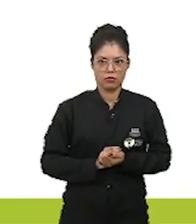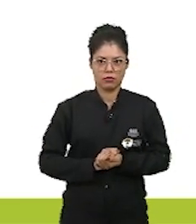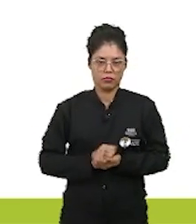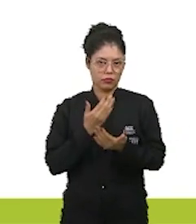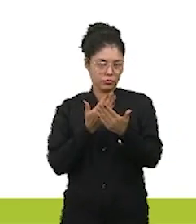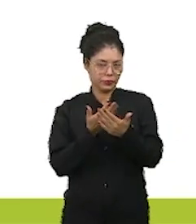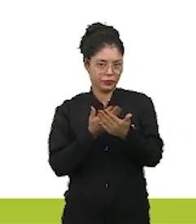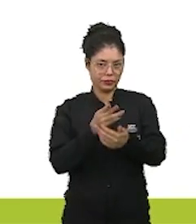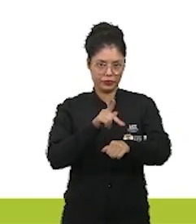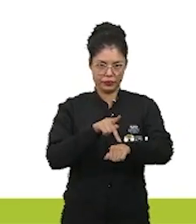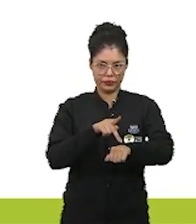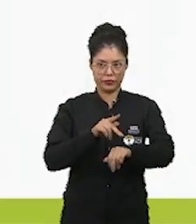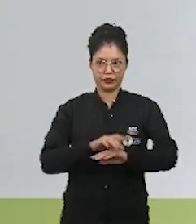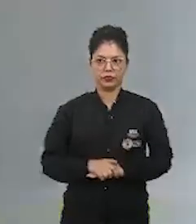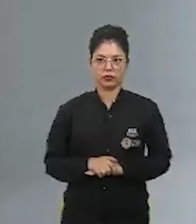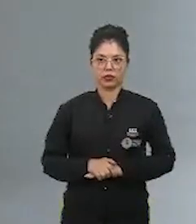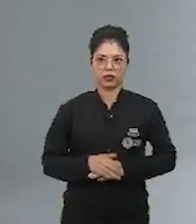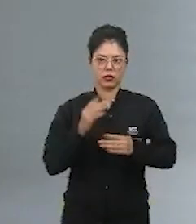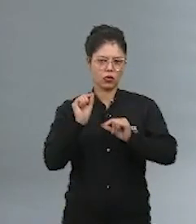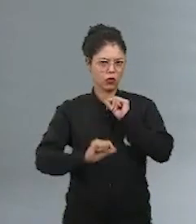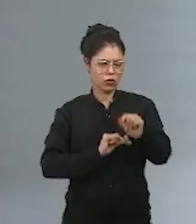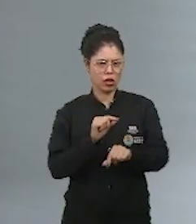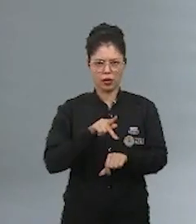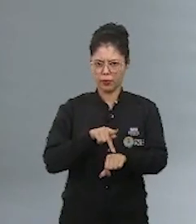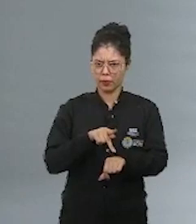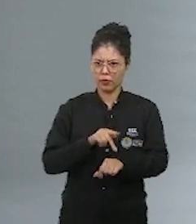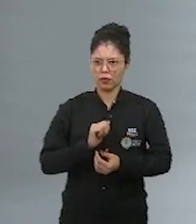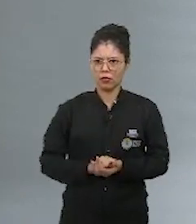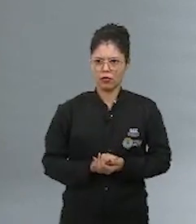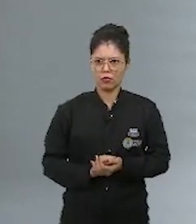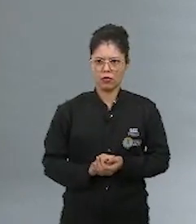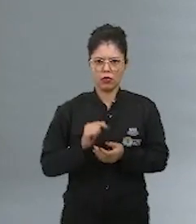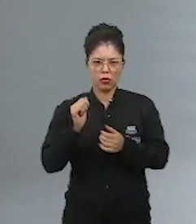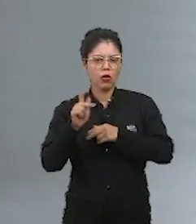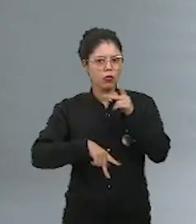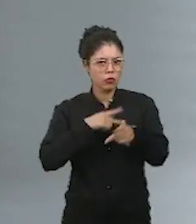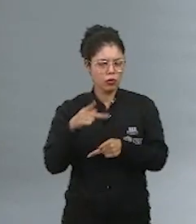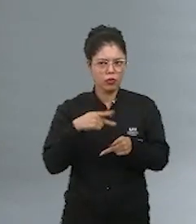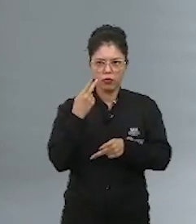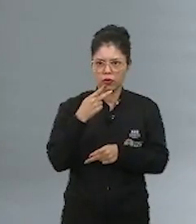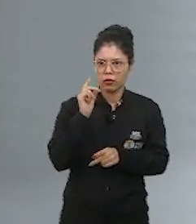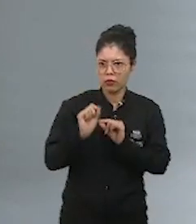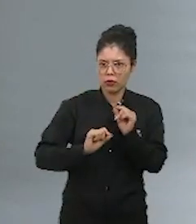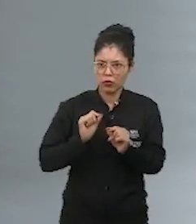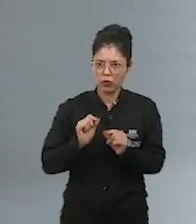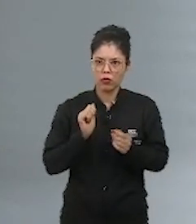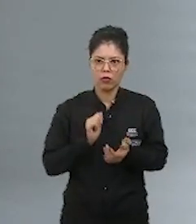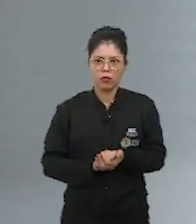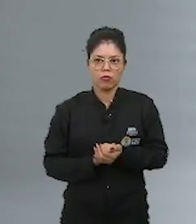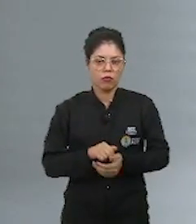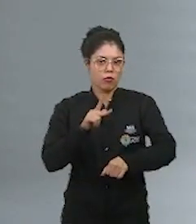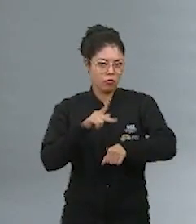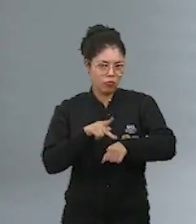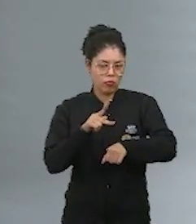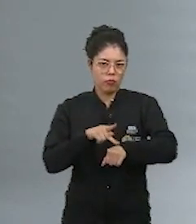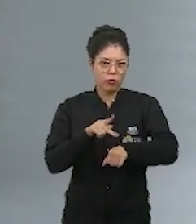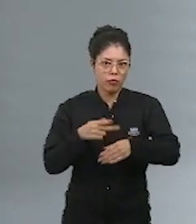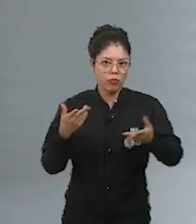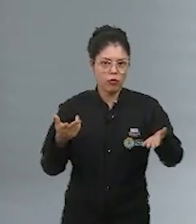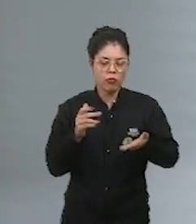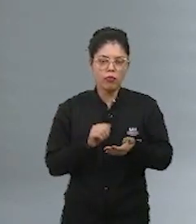estudo das rochas. Então, o que é a rocha? Né, popularmente aí chamada de pedra, né, de